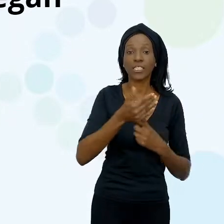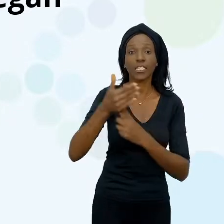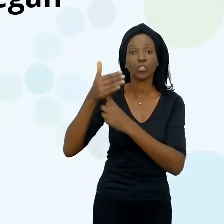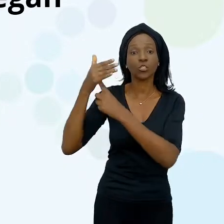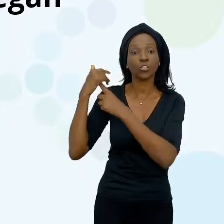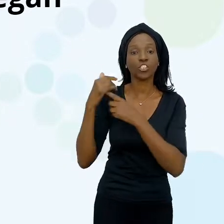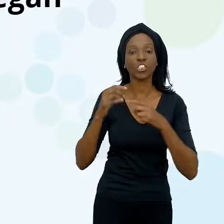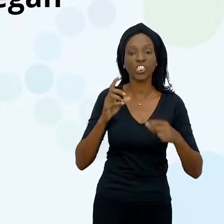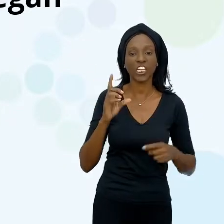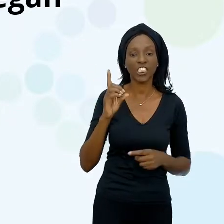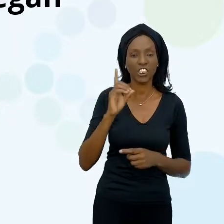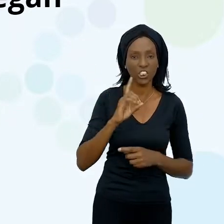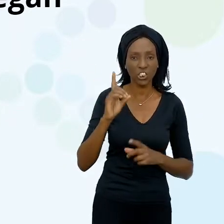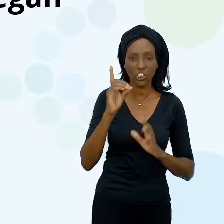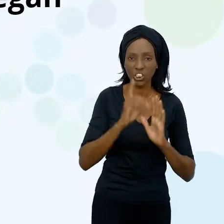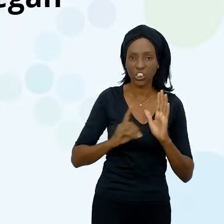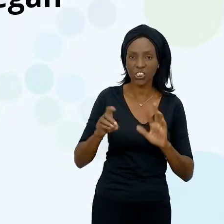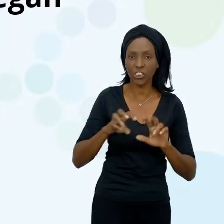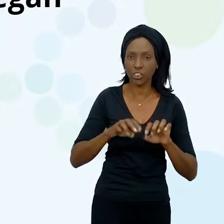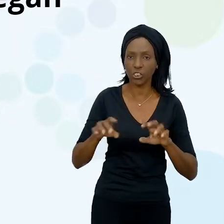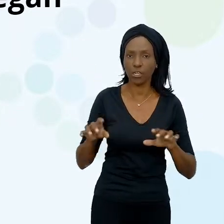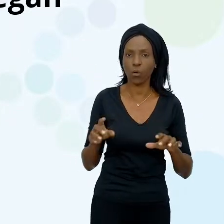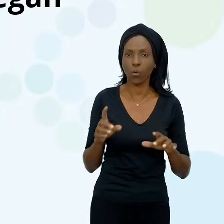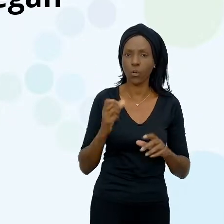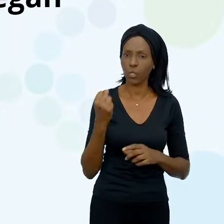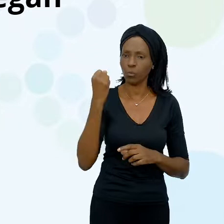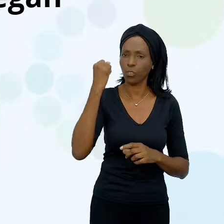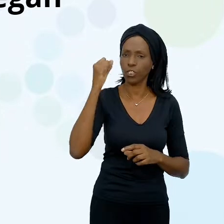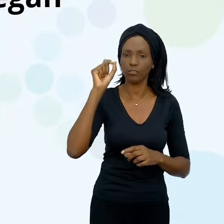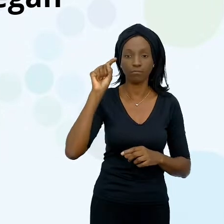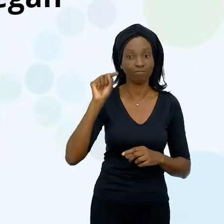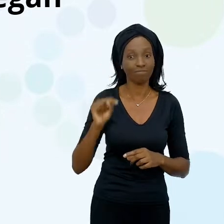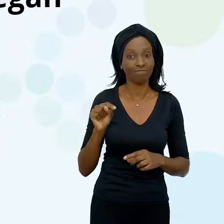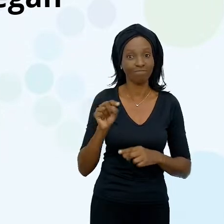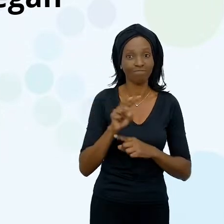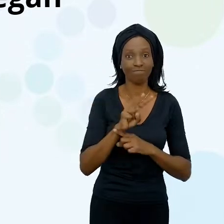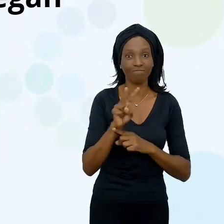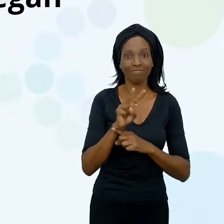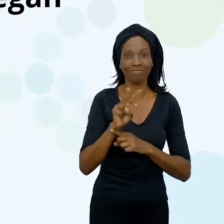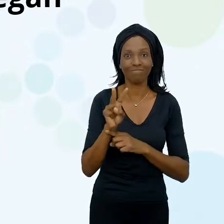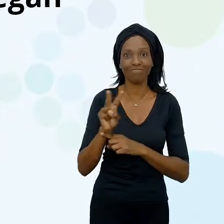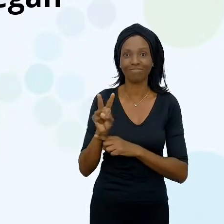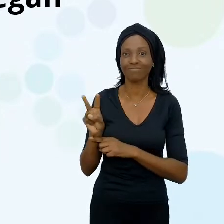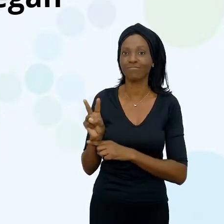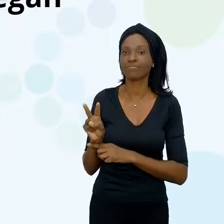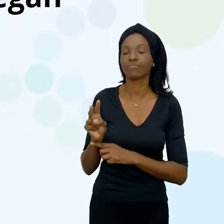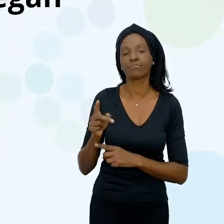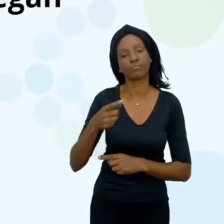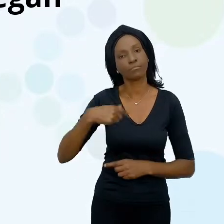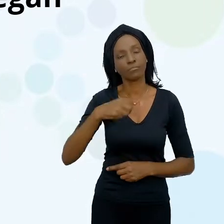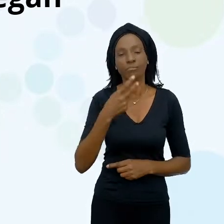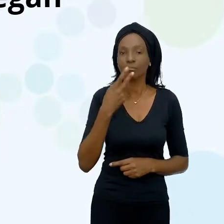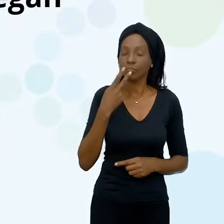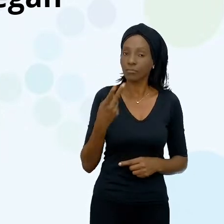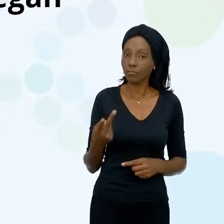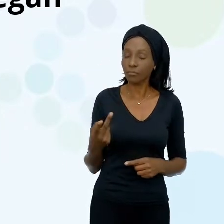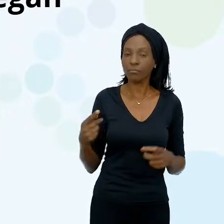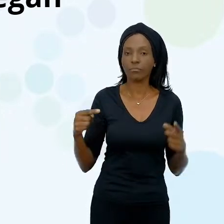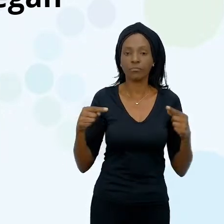Tecnologias Digitais e Poder. 2 pontos, né? Vigilância. Então, a gente vai falar sobre